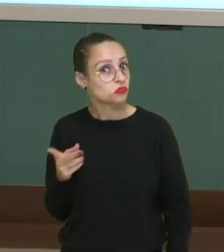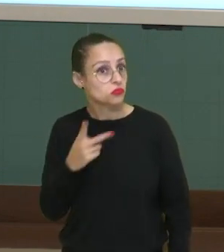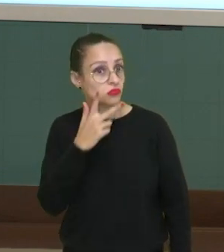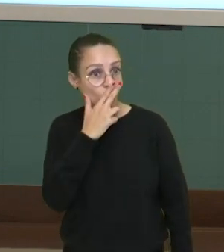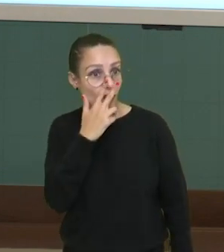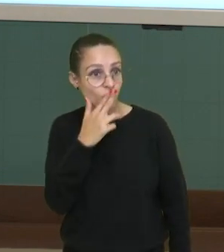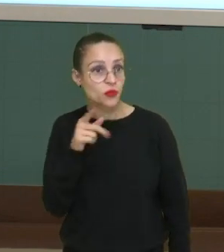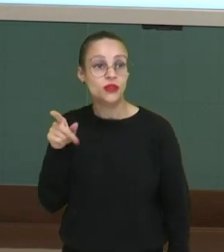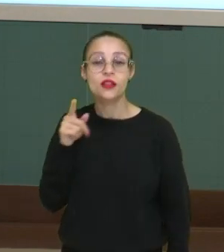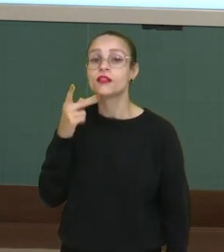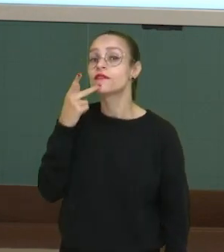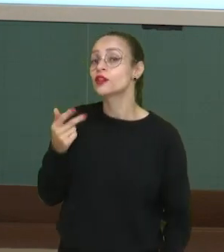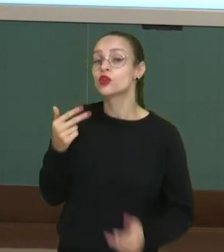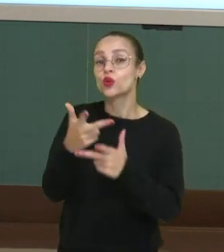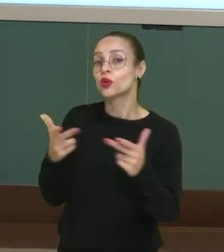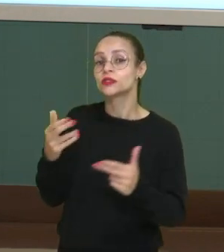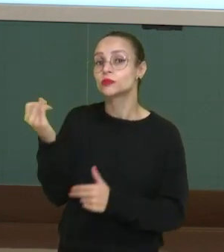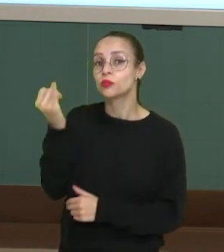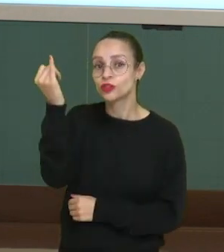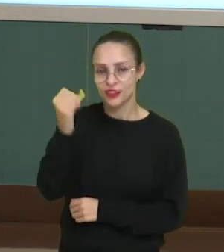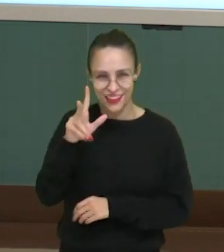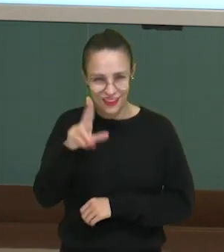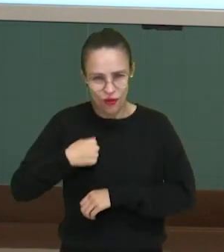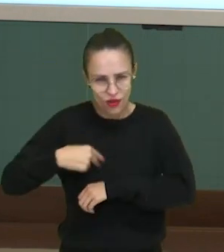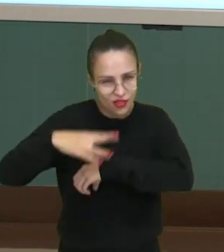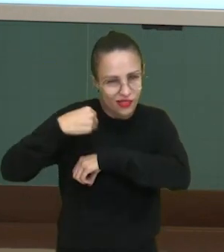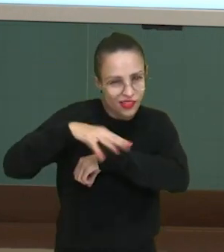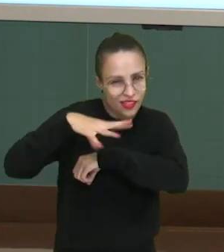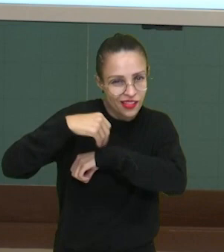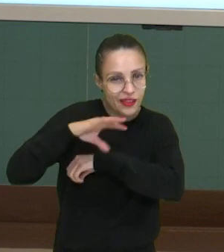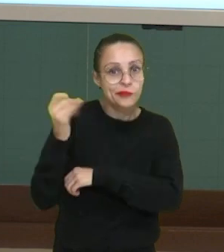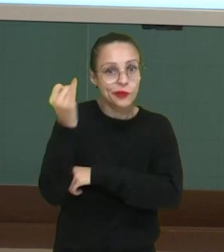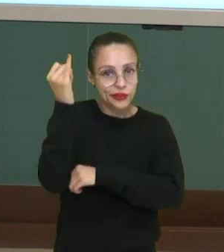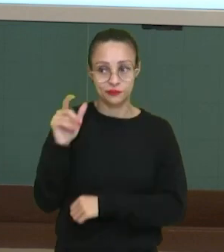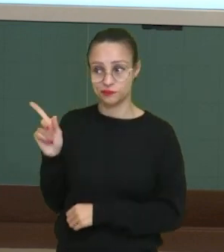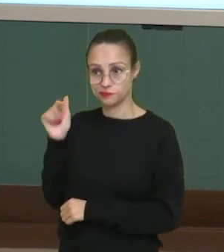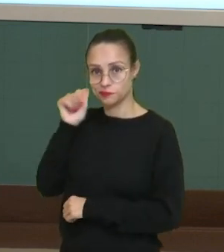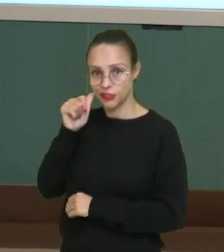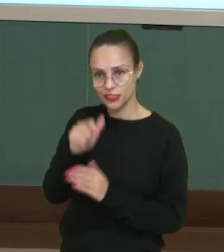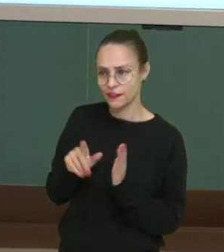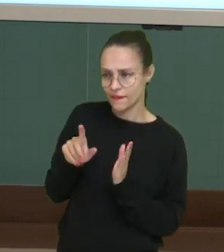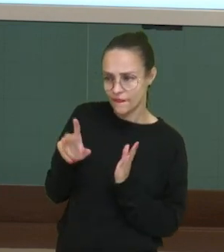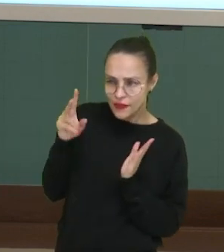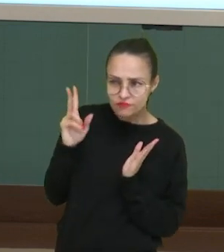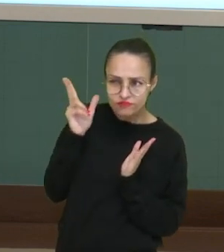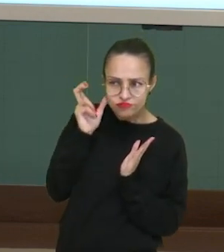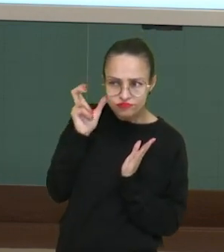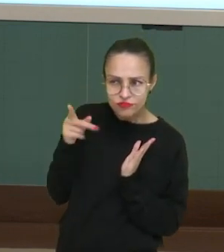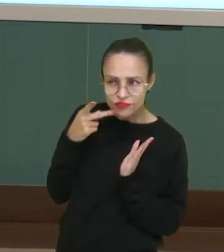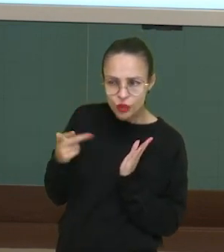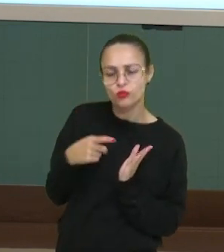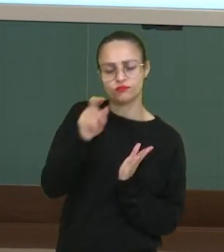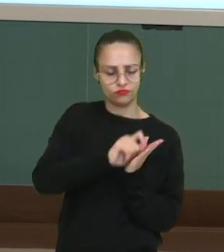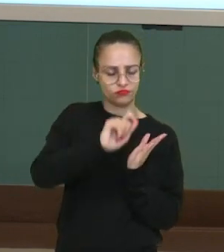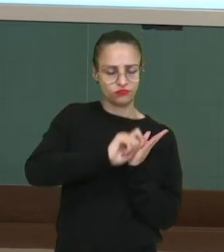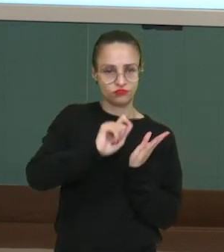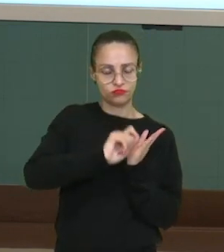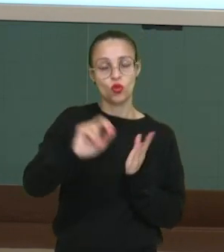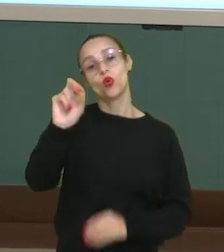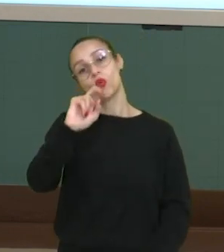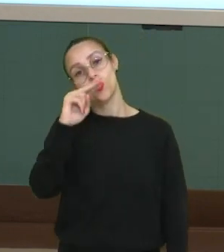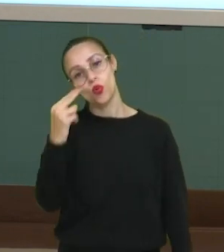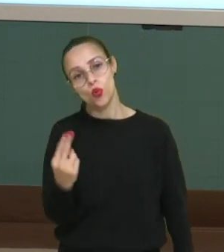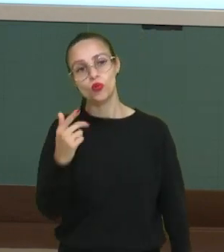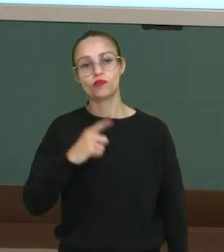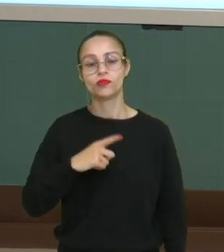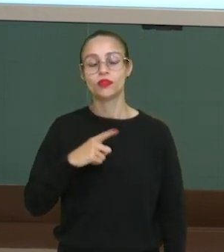coisa importante, como eu falo para vocês. E a menininha anotou. Ou tem alguma